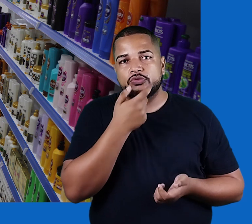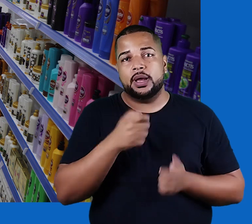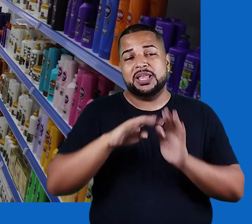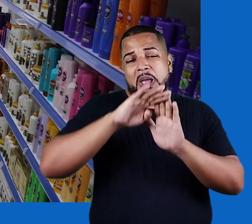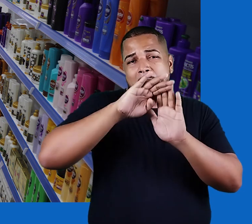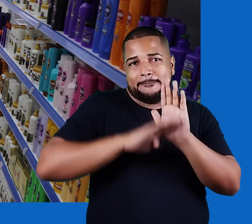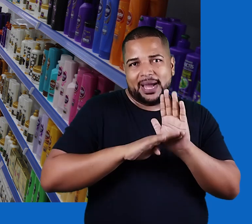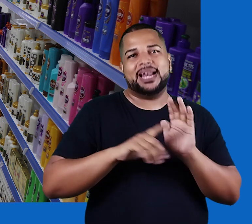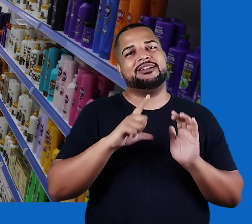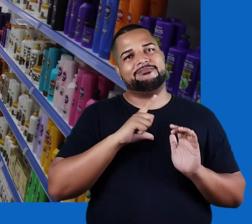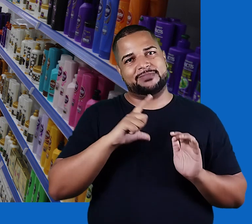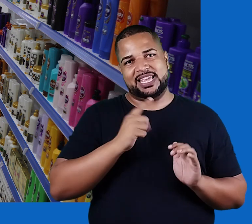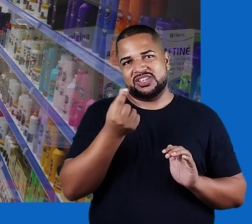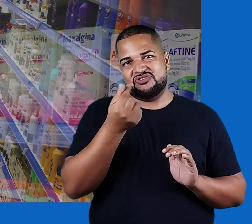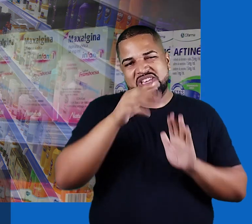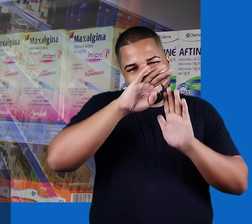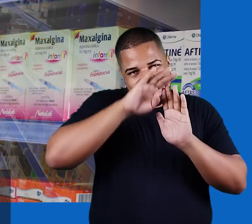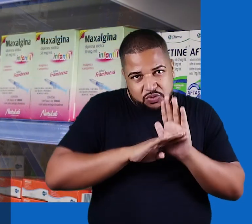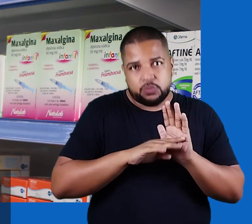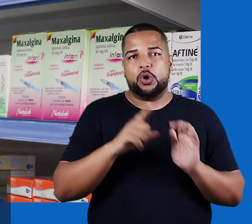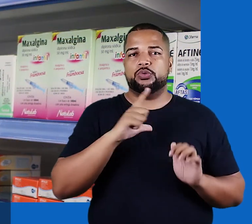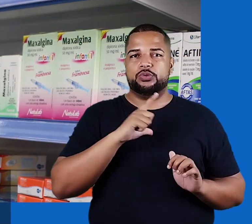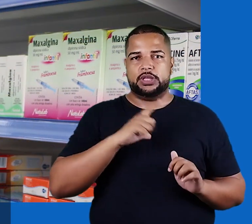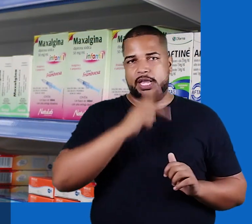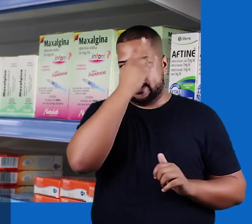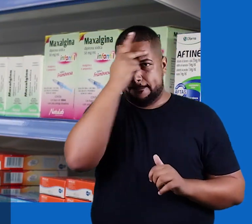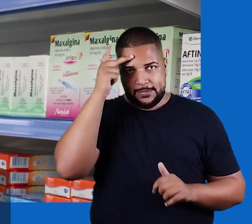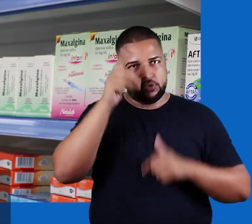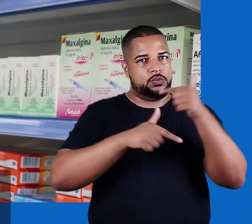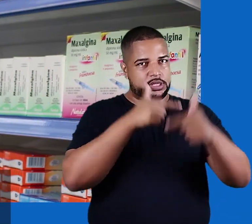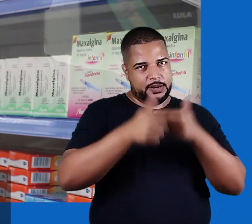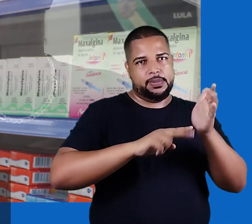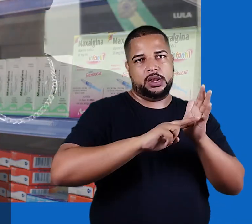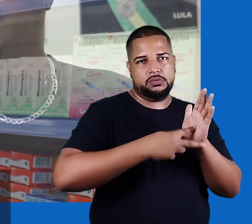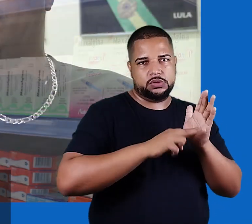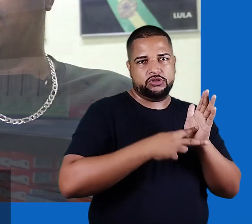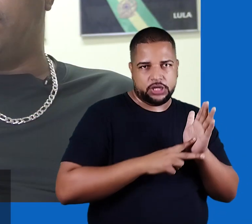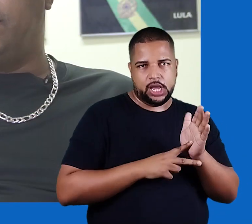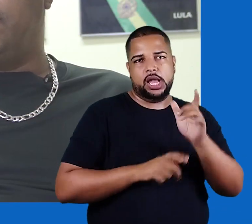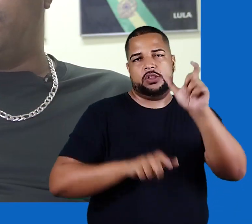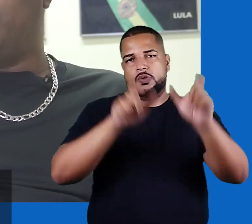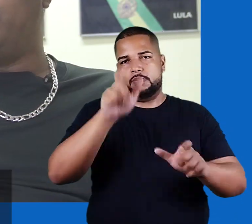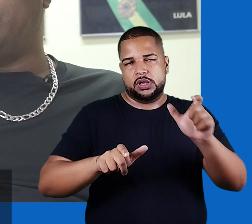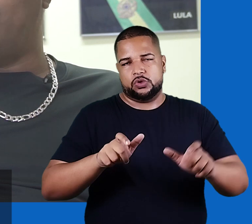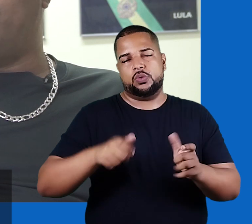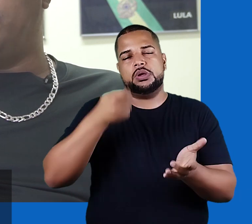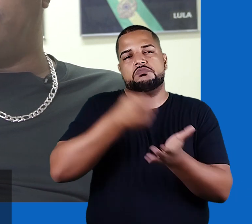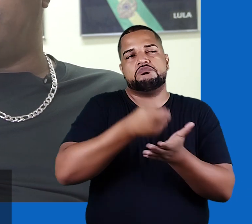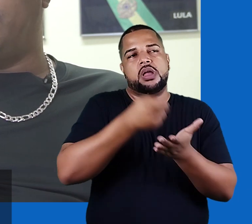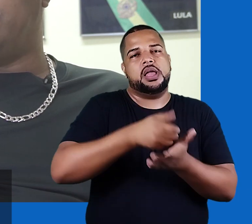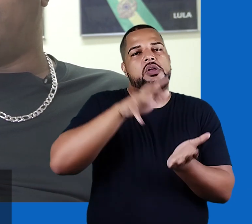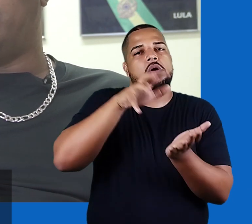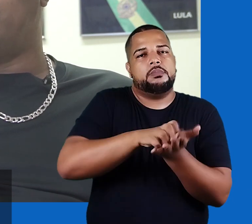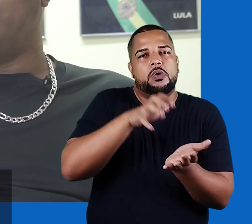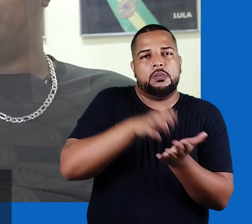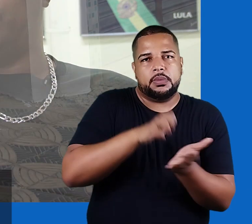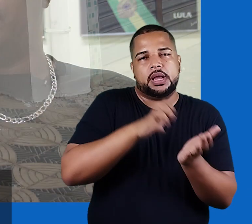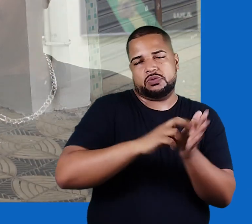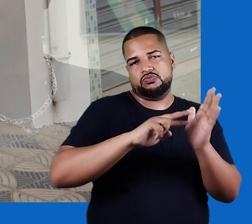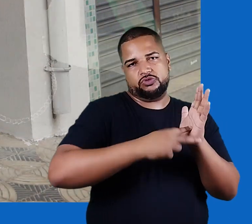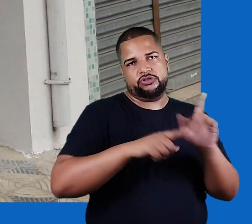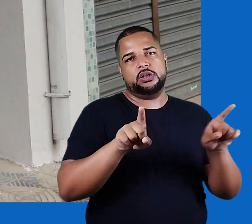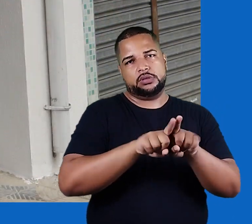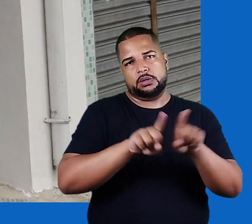custo para todos os nossos associados e para algumas pessoas também, outros sindicatos que são filiados para poder estar comprando na farmácia com essas